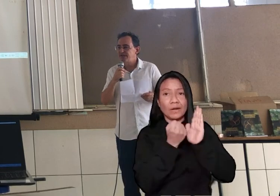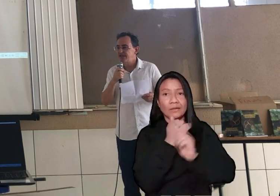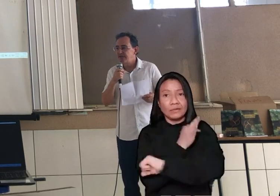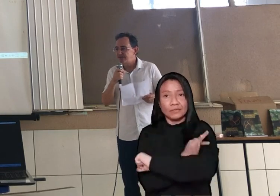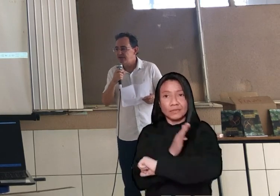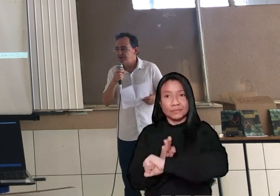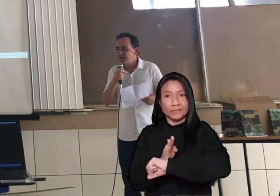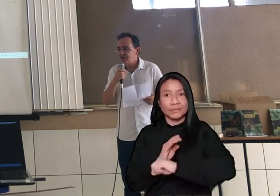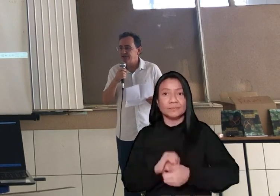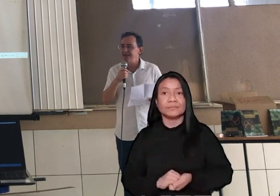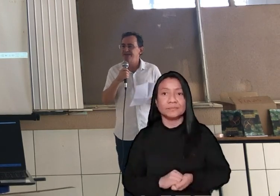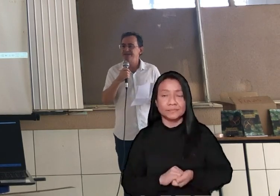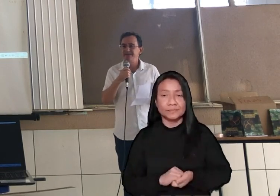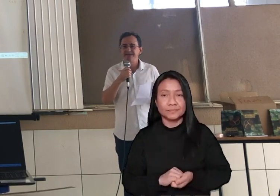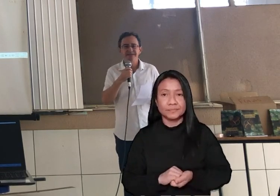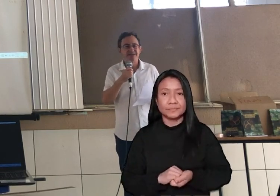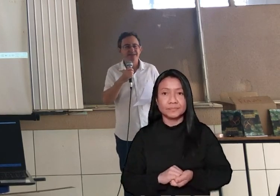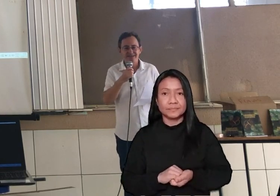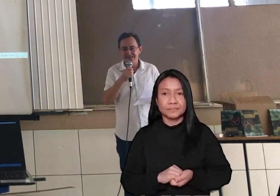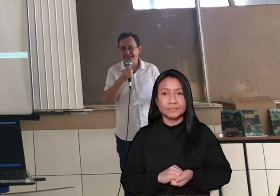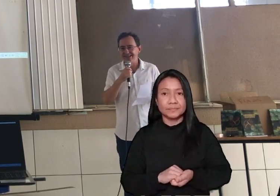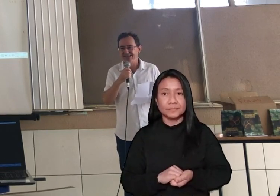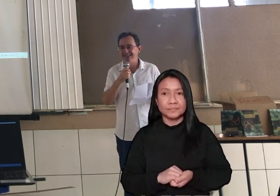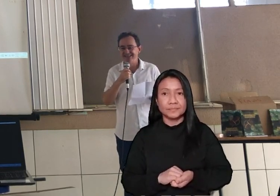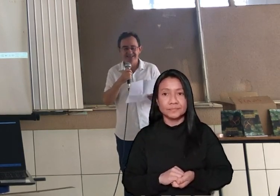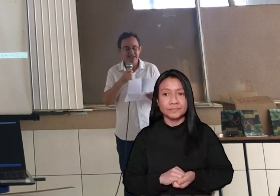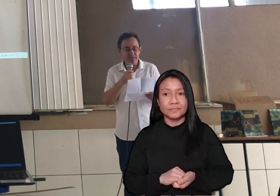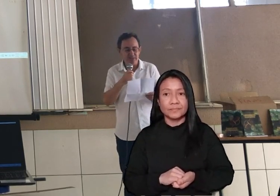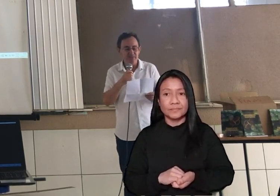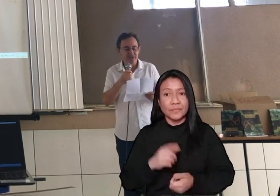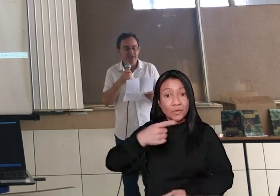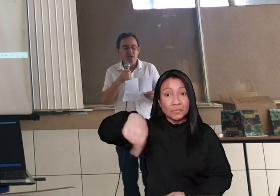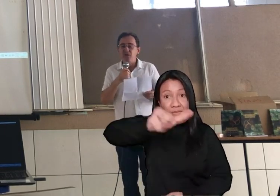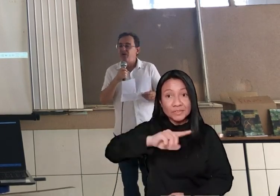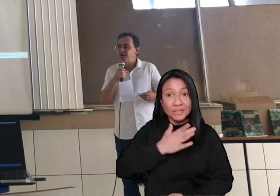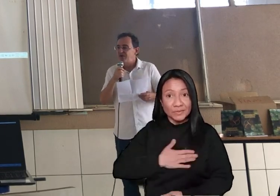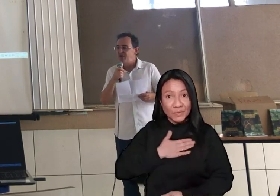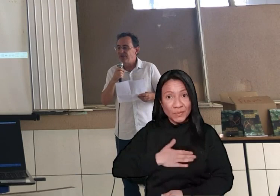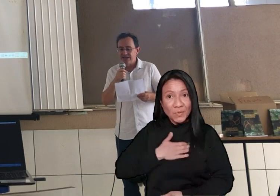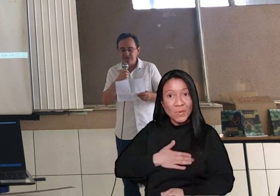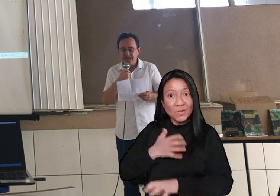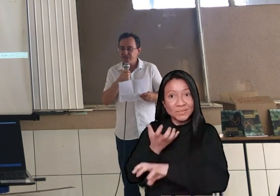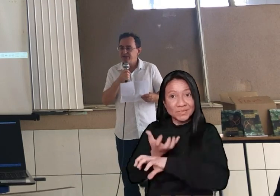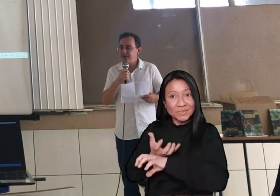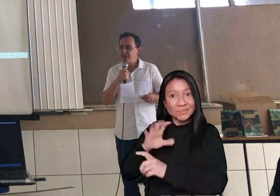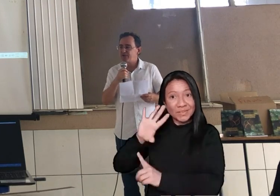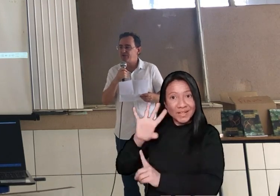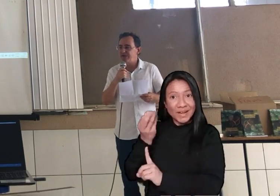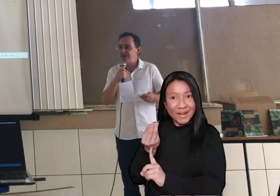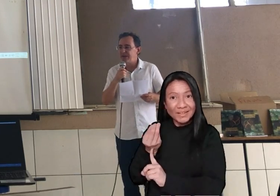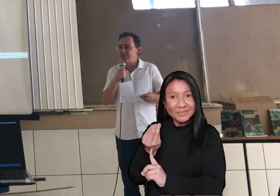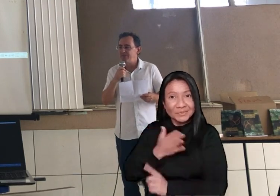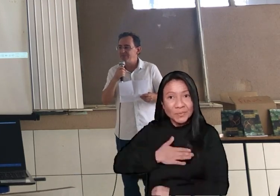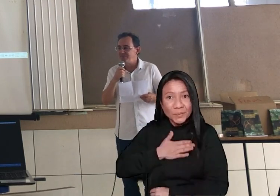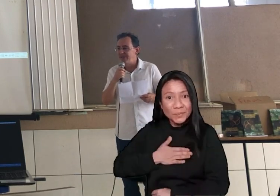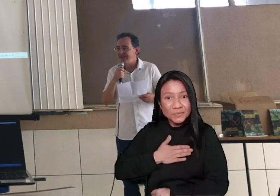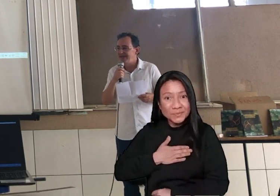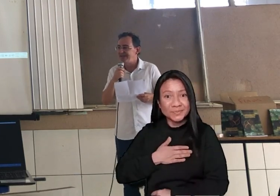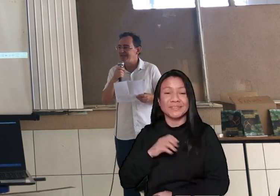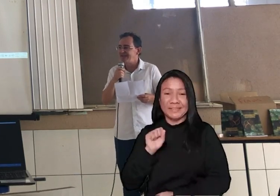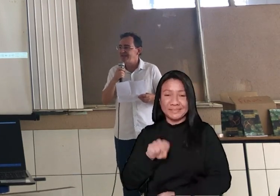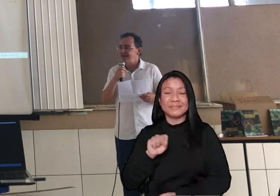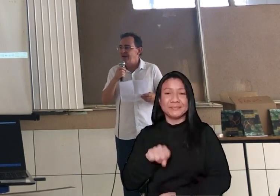Vocês gostam de educação artística? Sim. Então, tá bom. o Frei Deodato era uma pessoa